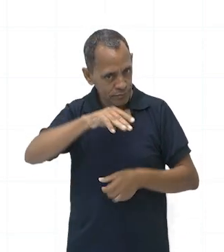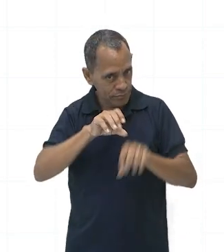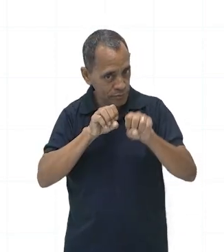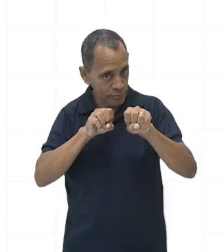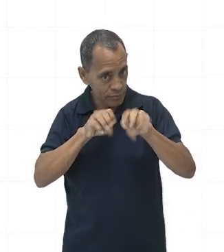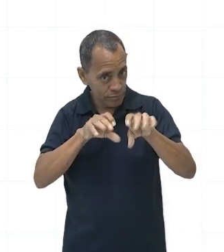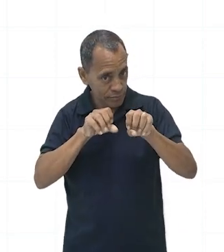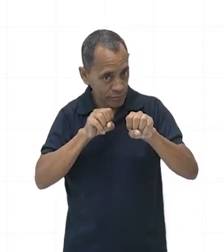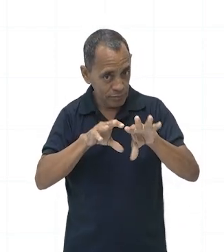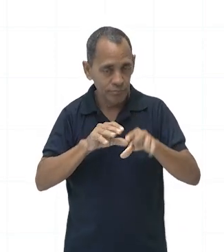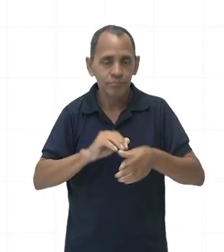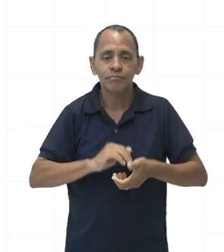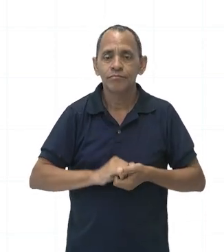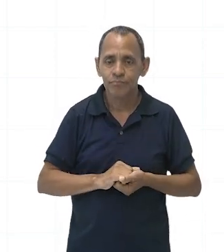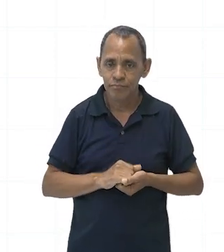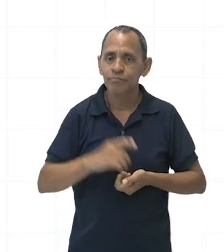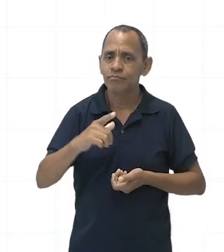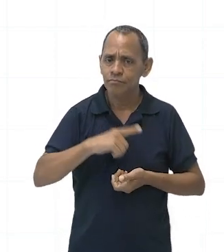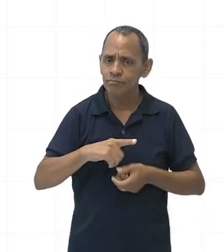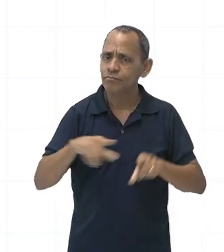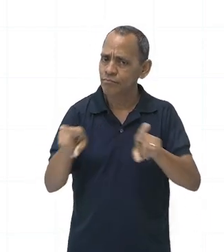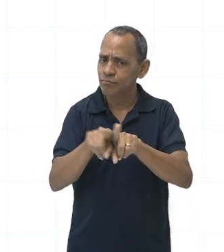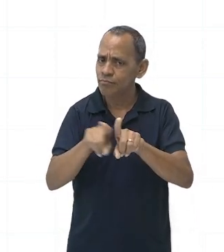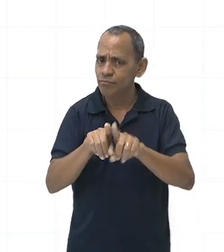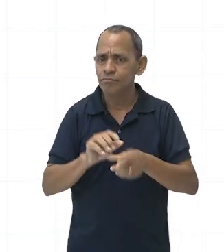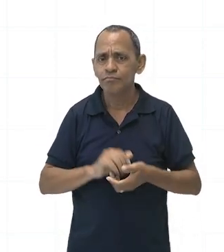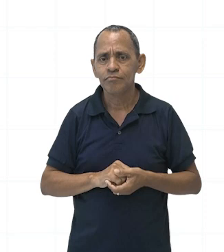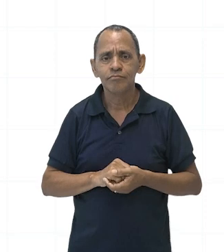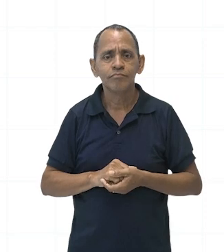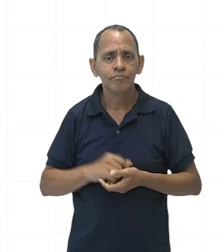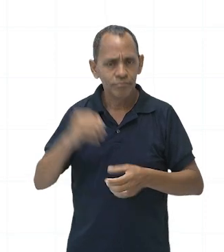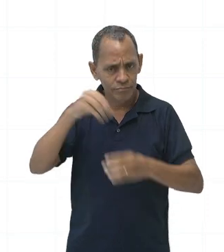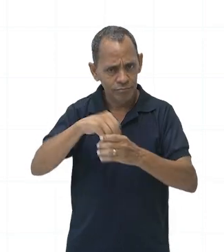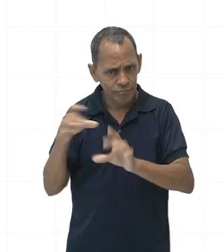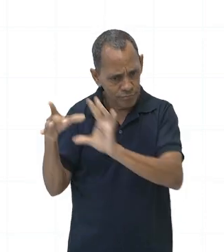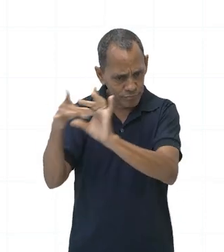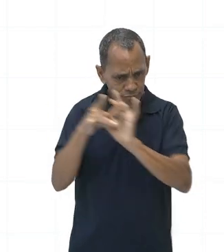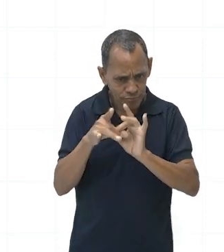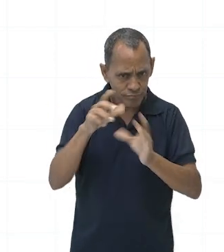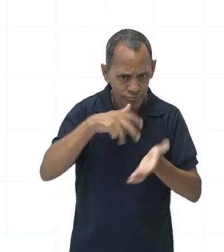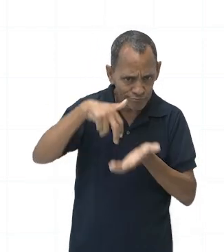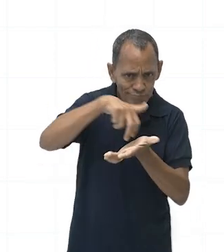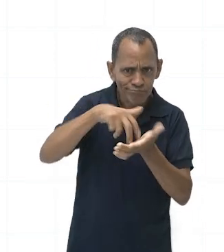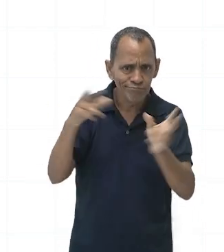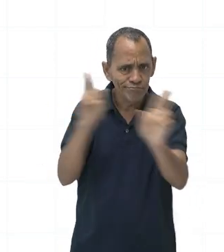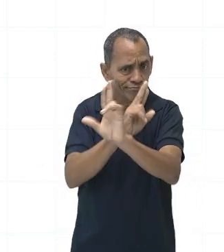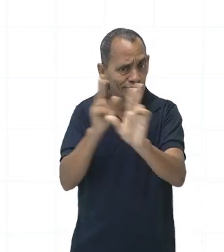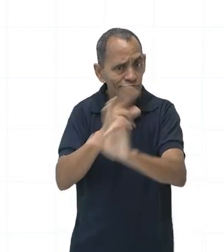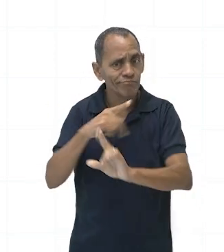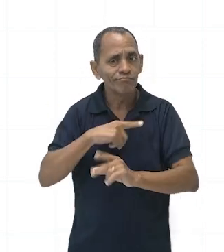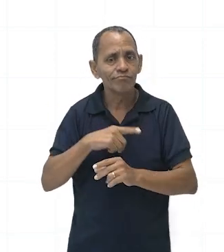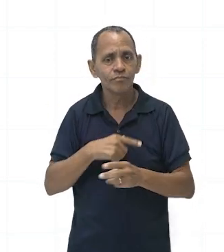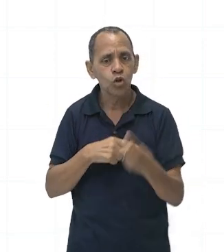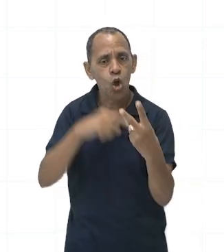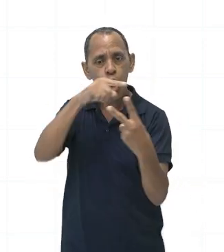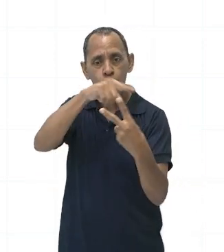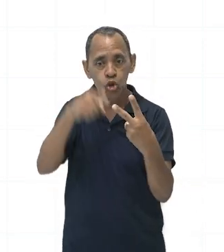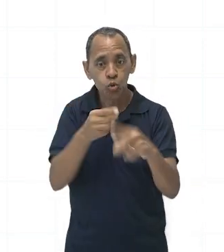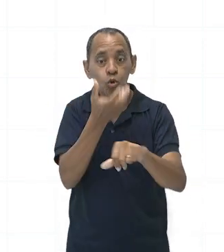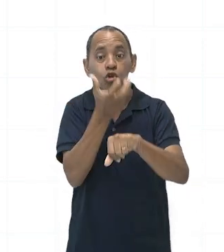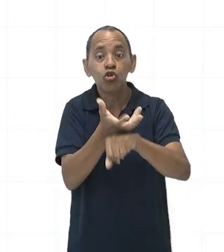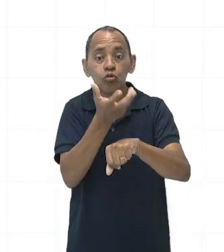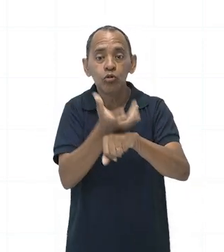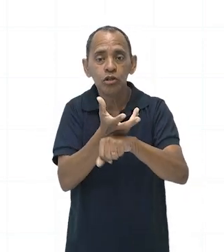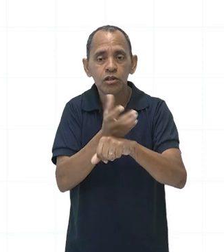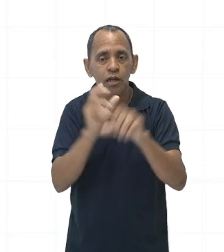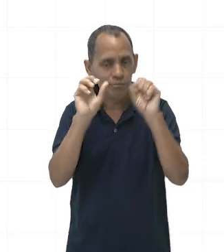educacional, tá? Então, no contexto educacional, a dança ela está relacionada a duas disciplinas: a disciplina